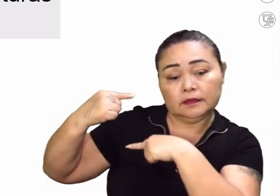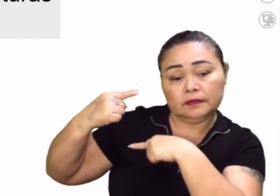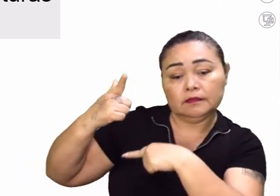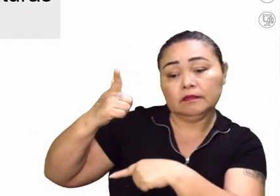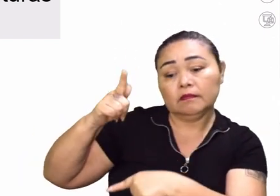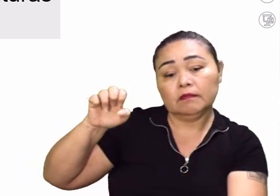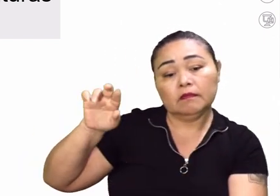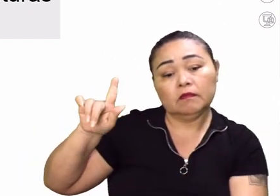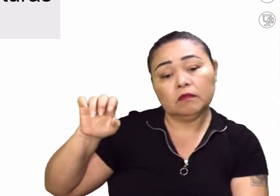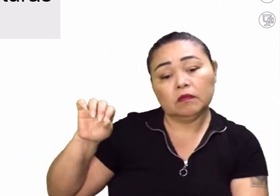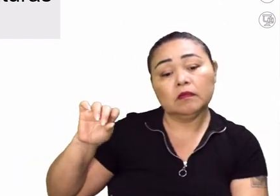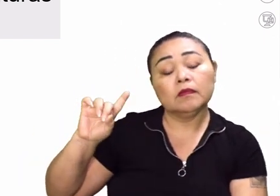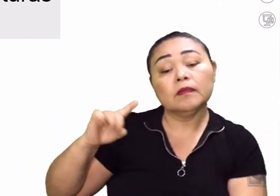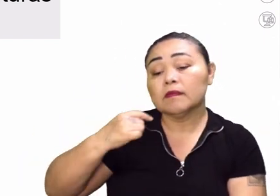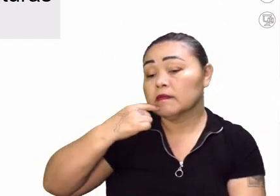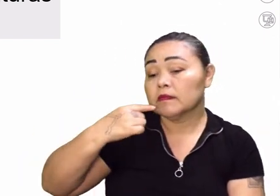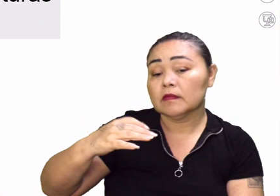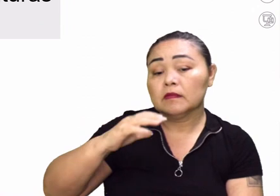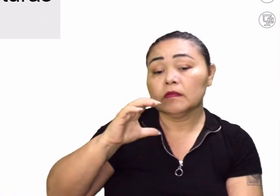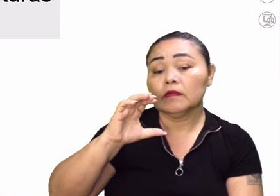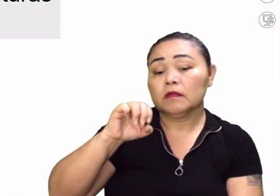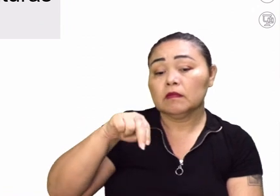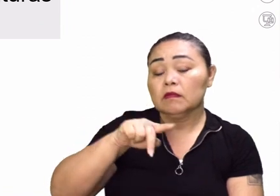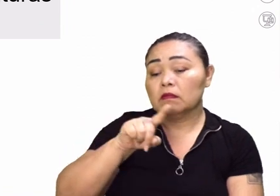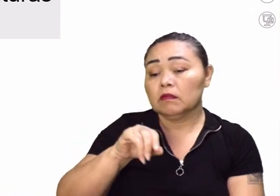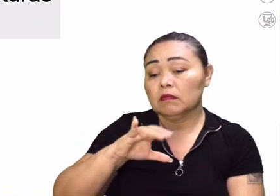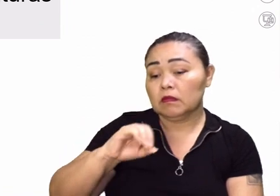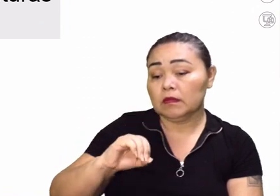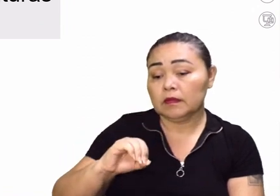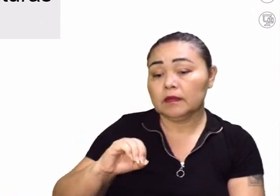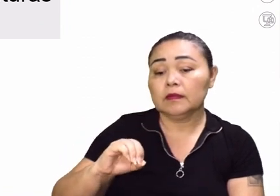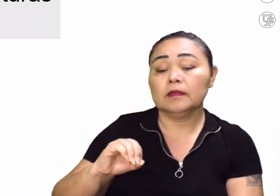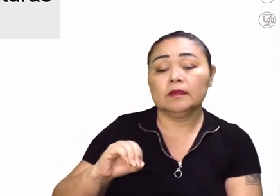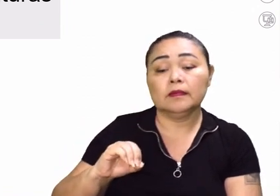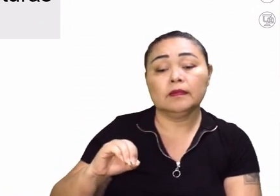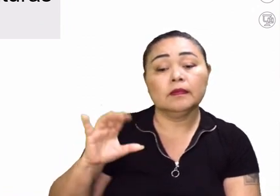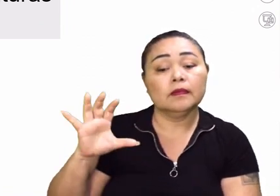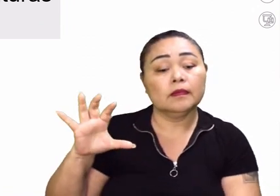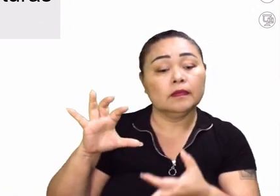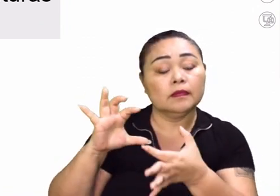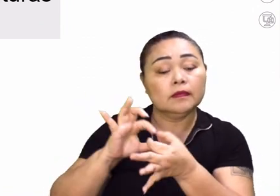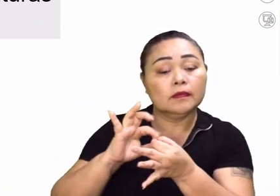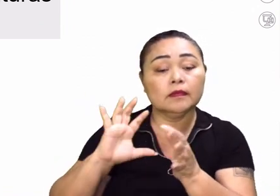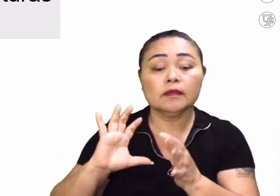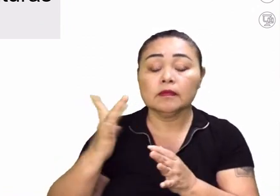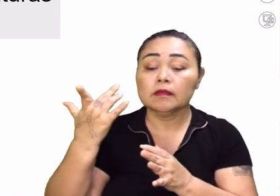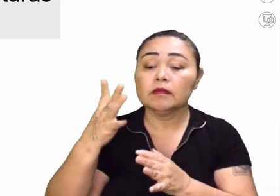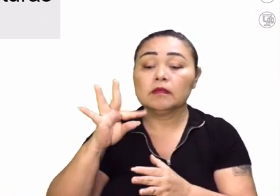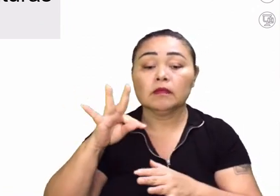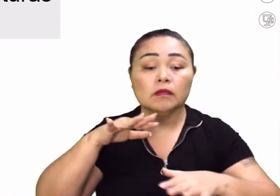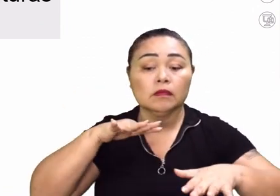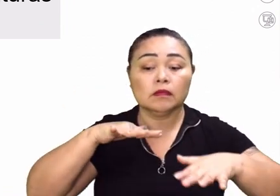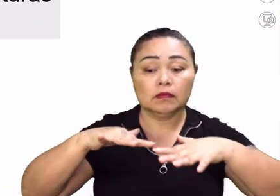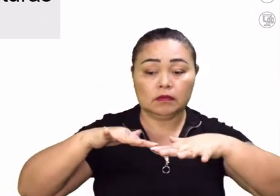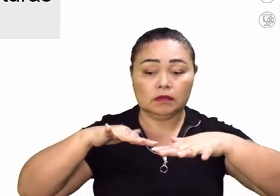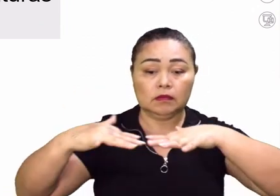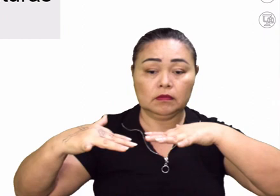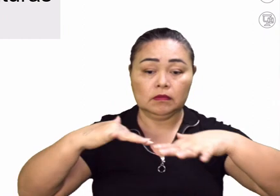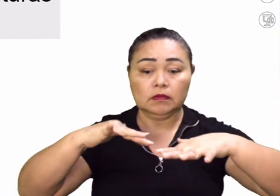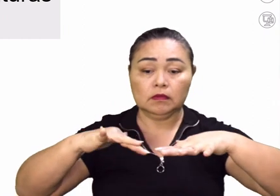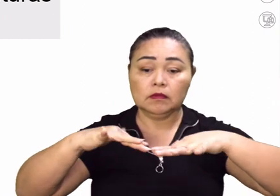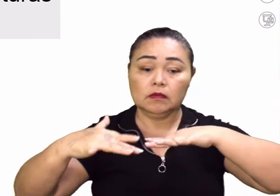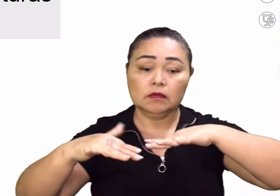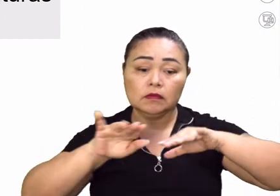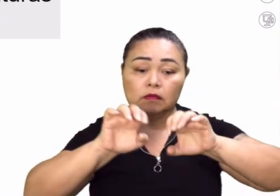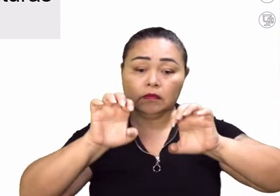geológico mas recente que é o senozóico Associados a fenômenos tectônicas também ocorrido